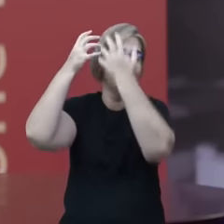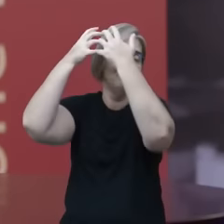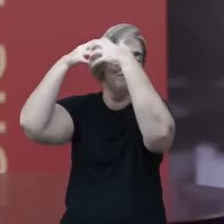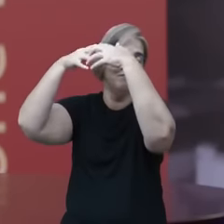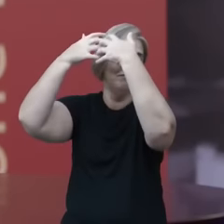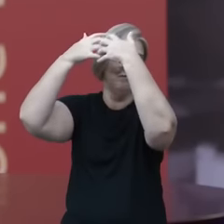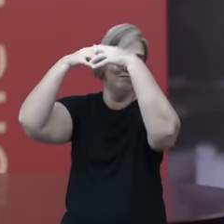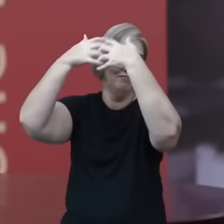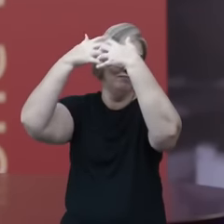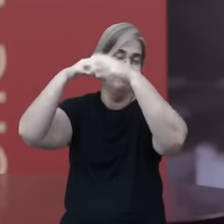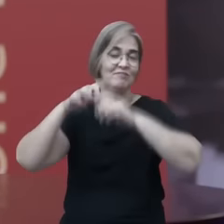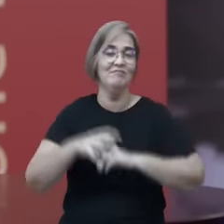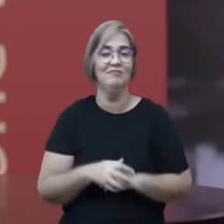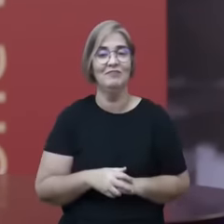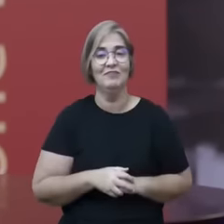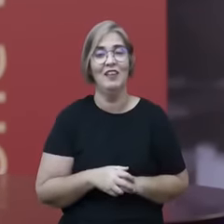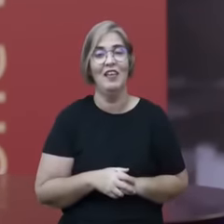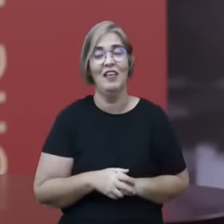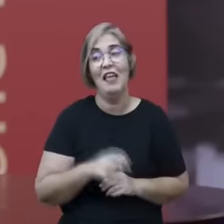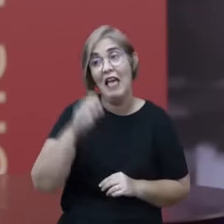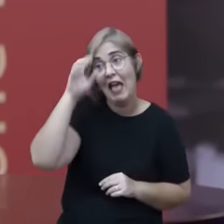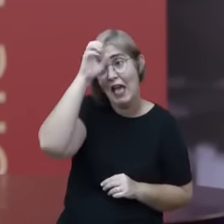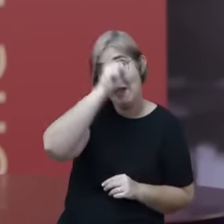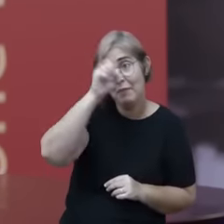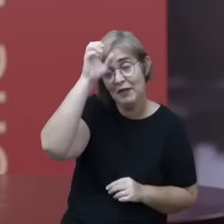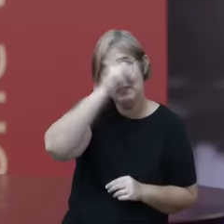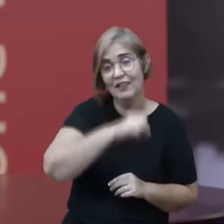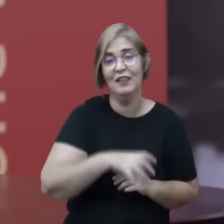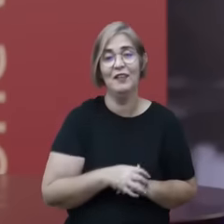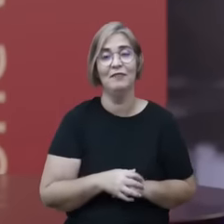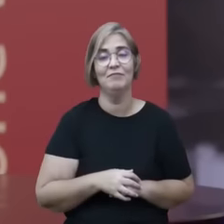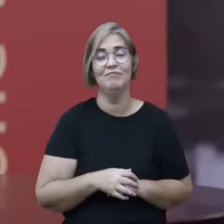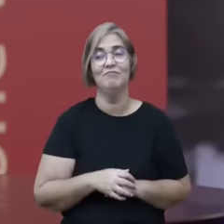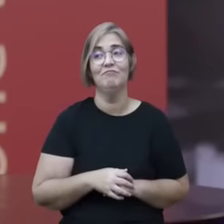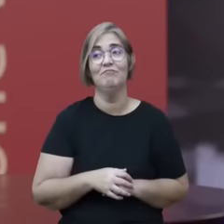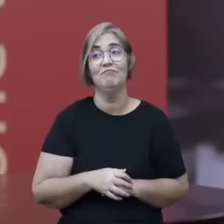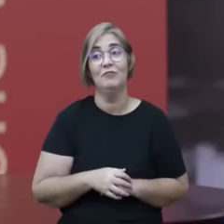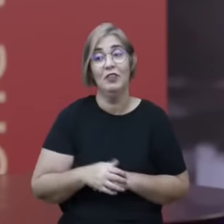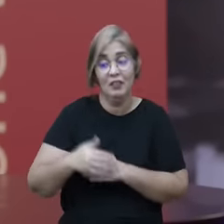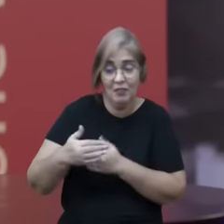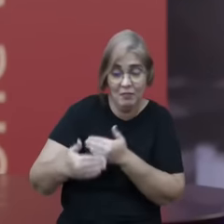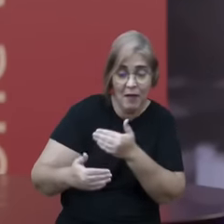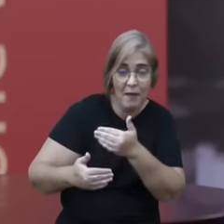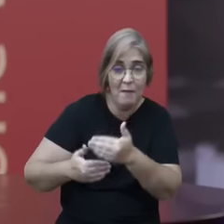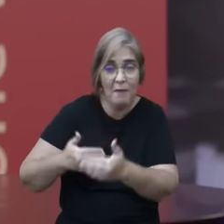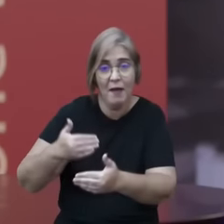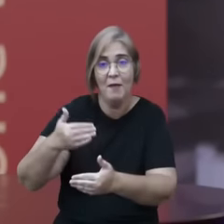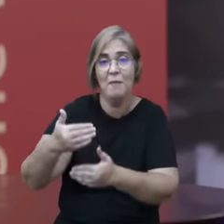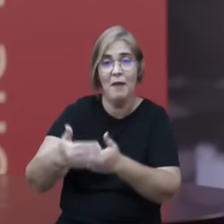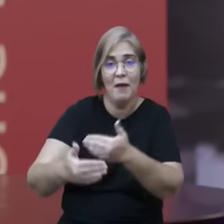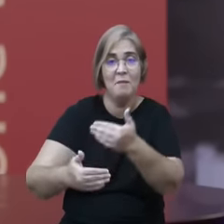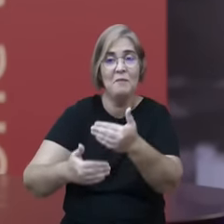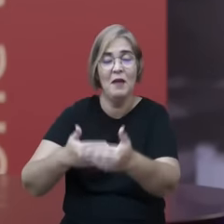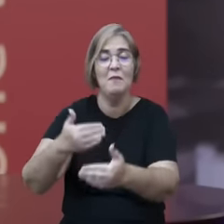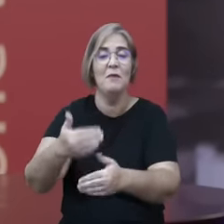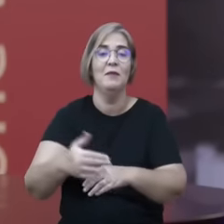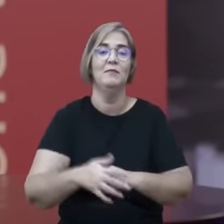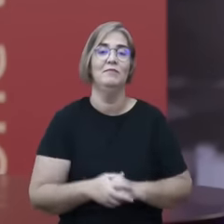eh de fato, né, apesar do erro, continuar, né, mergulhar,